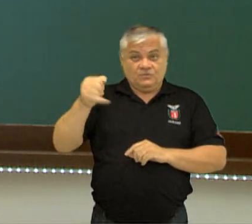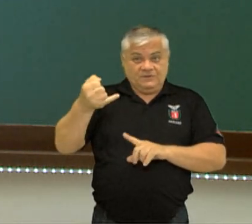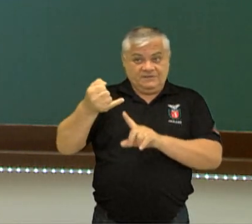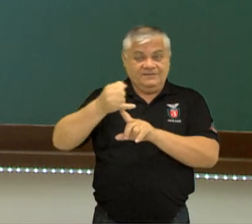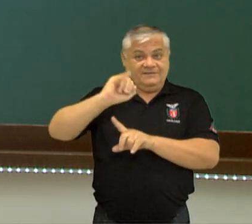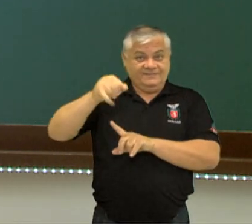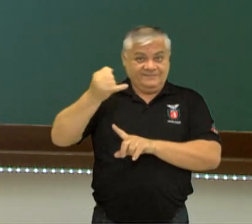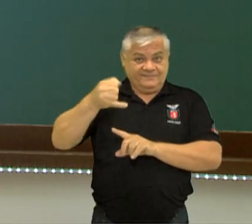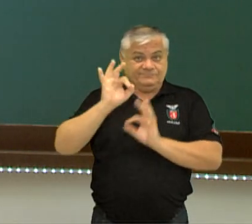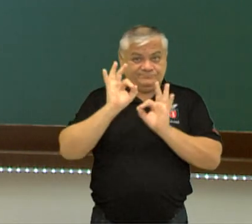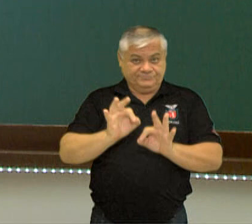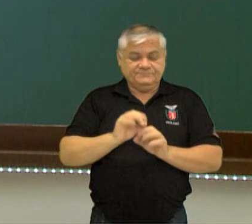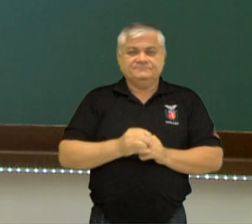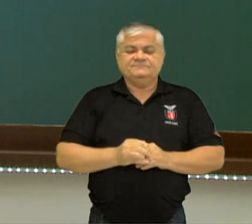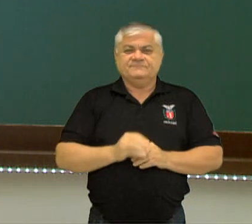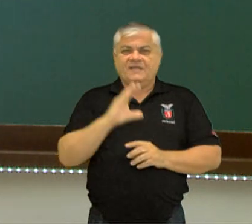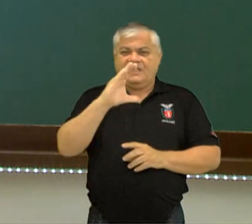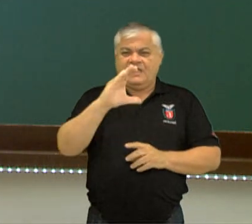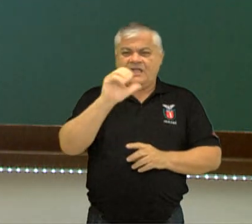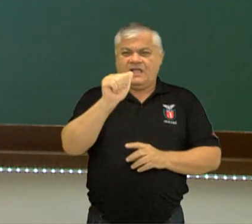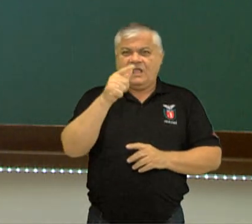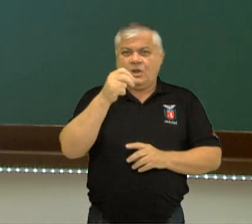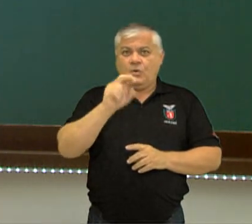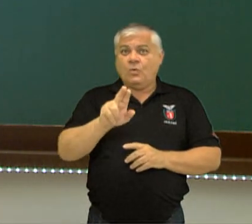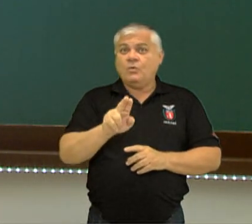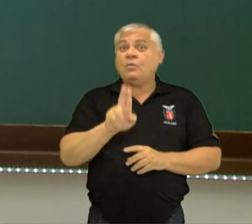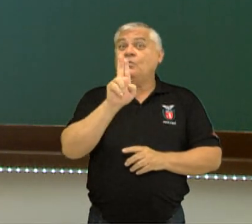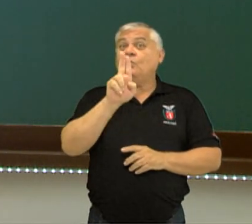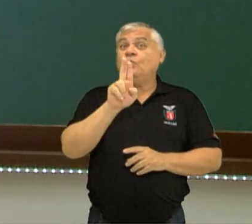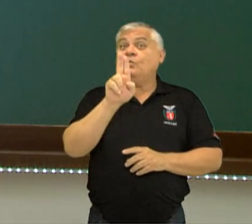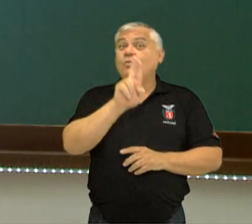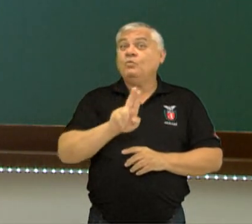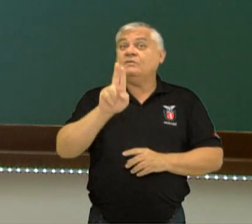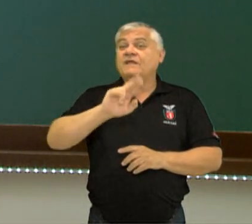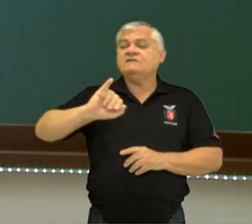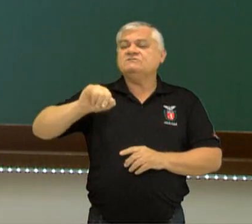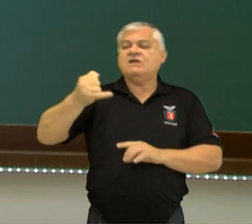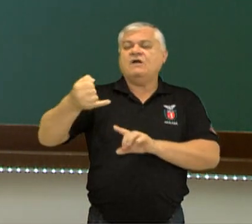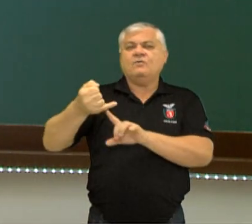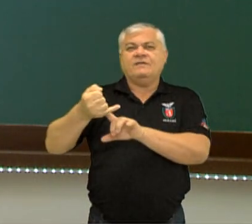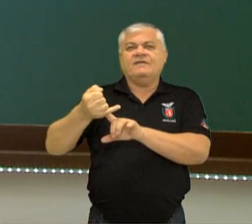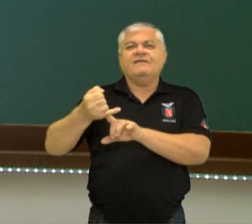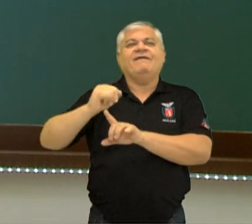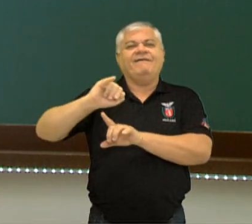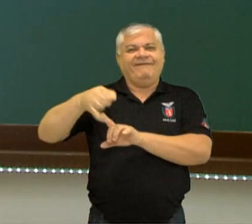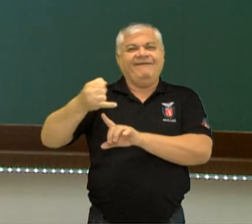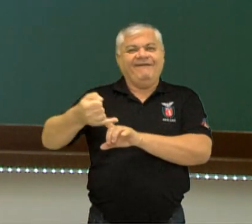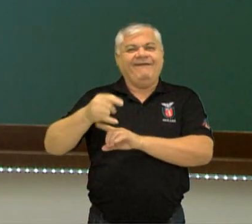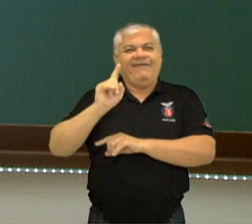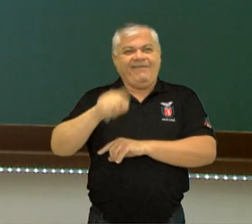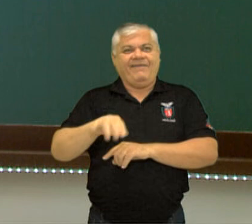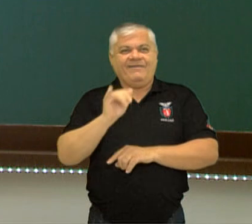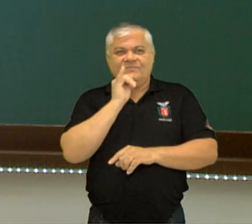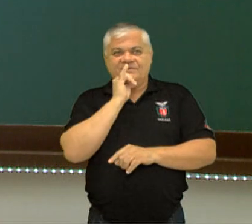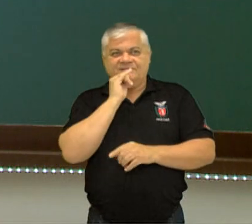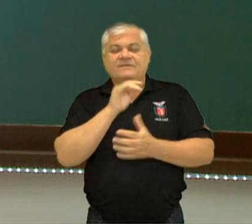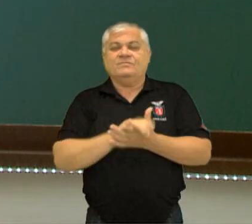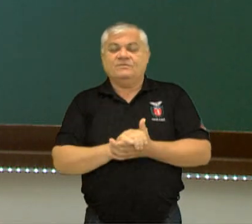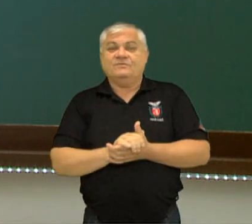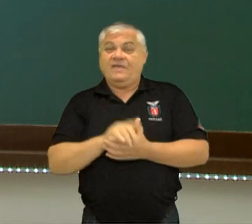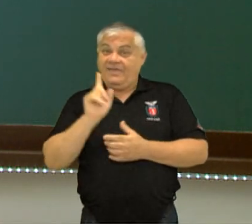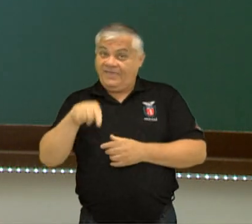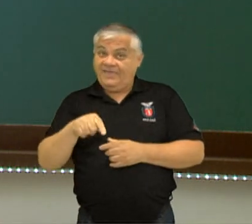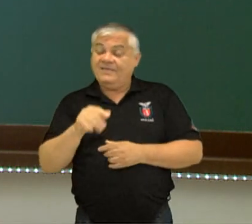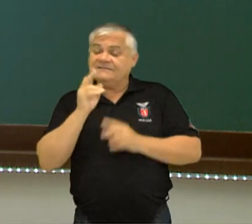Então, pessoal, vale destacar, unidade é aquela letra, aquele símbolo que caracteriza uma medida. E a medida do